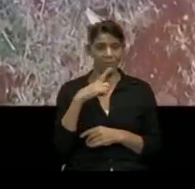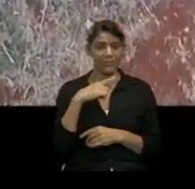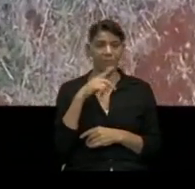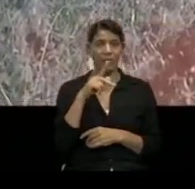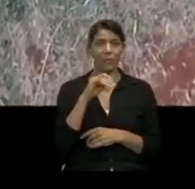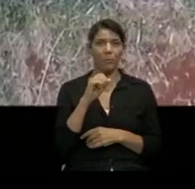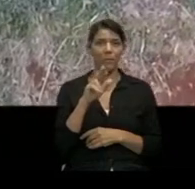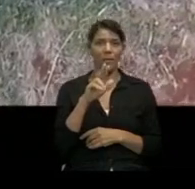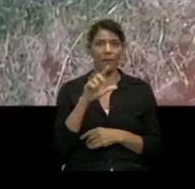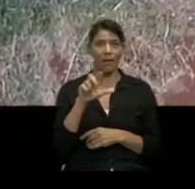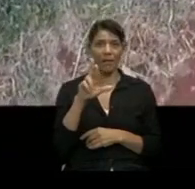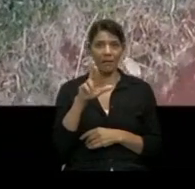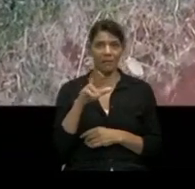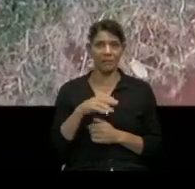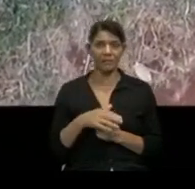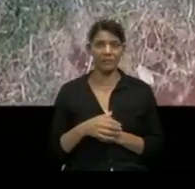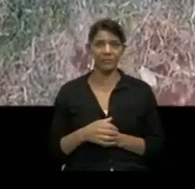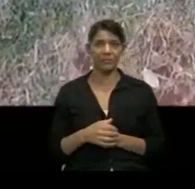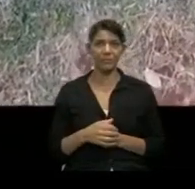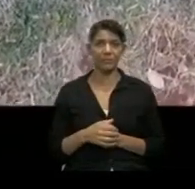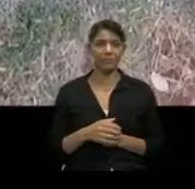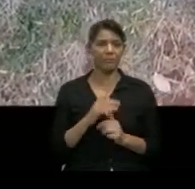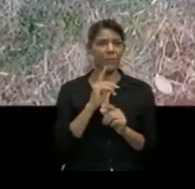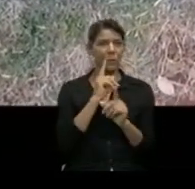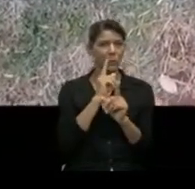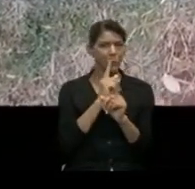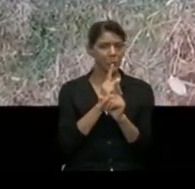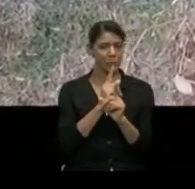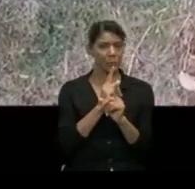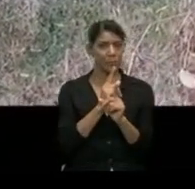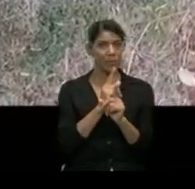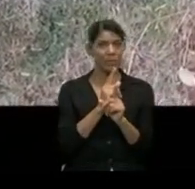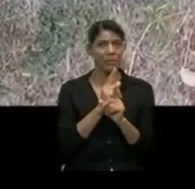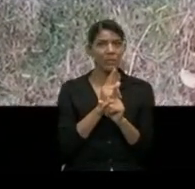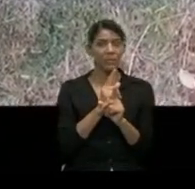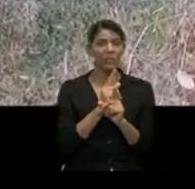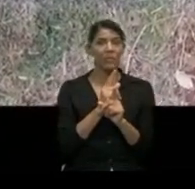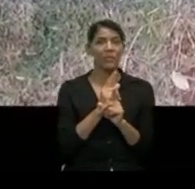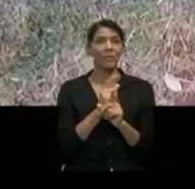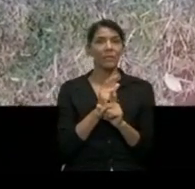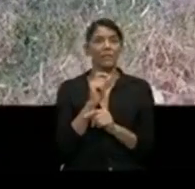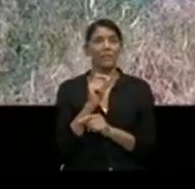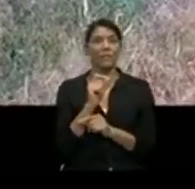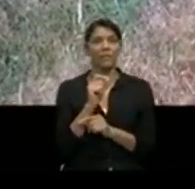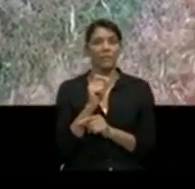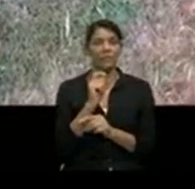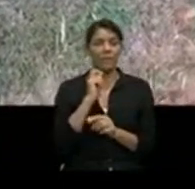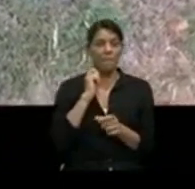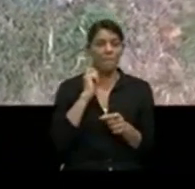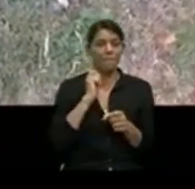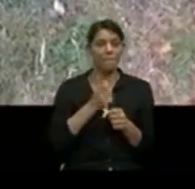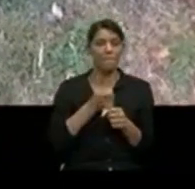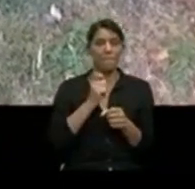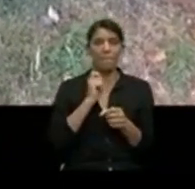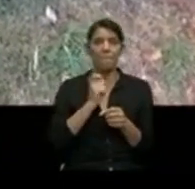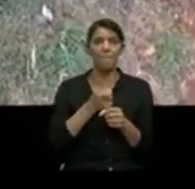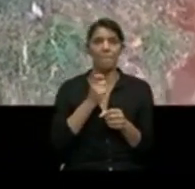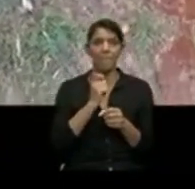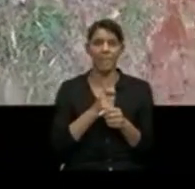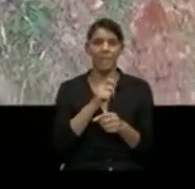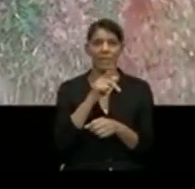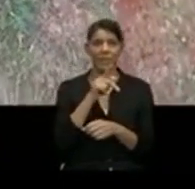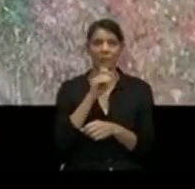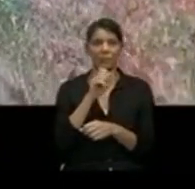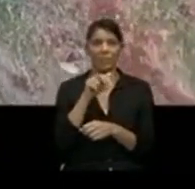pilar. Olha só, então achou o cruzamento, a gente desce o prumo de centro e prega um